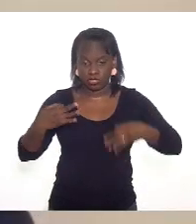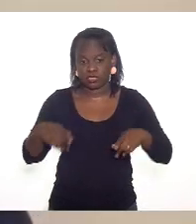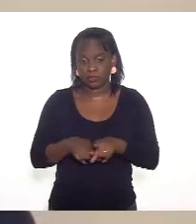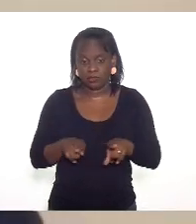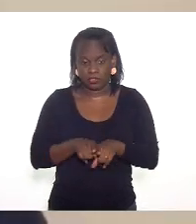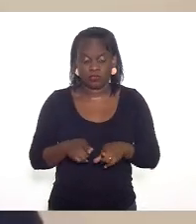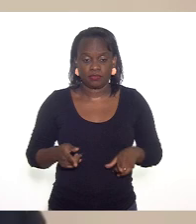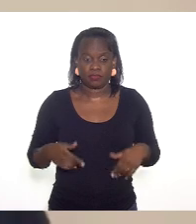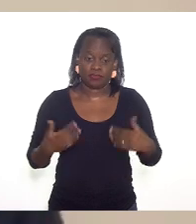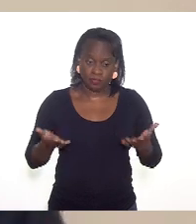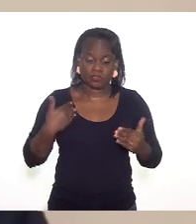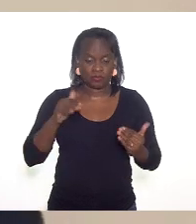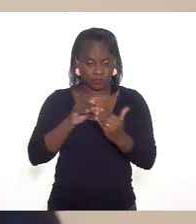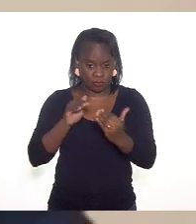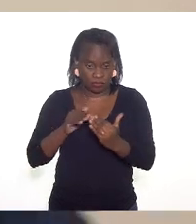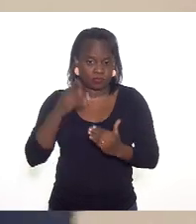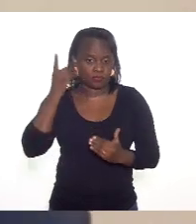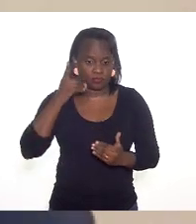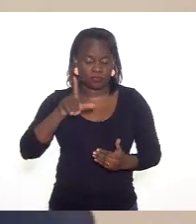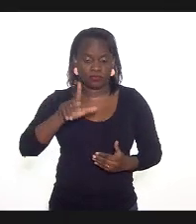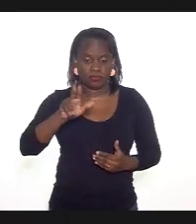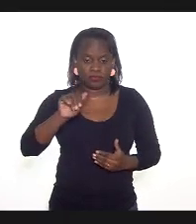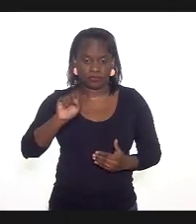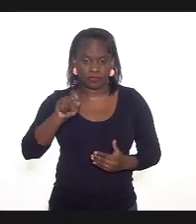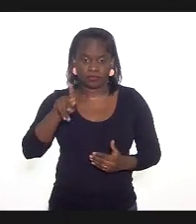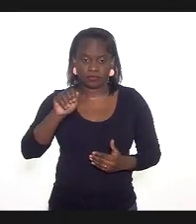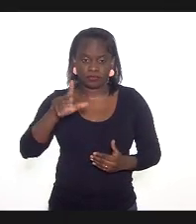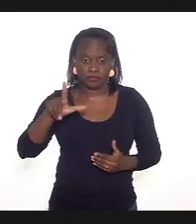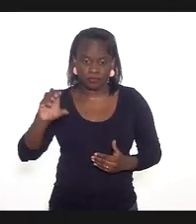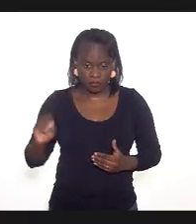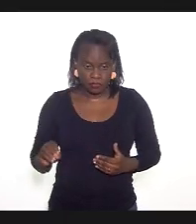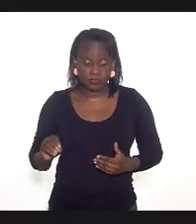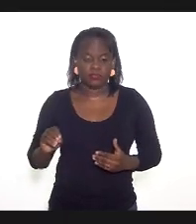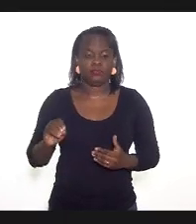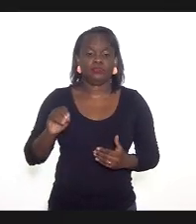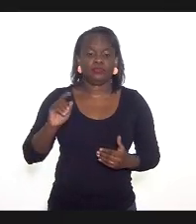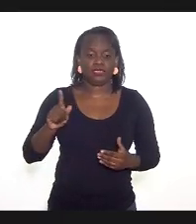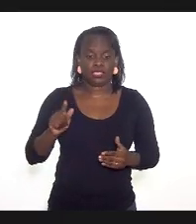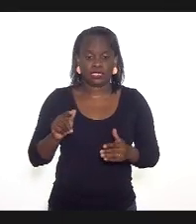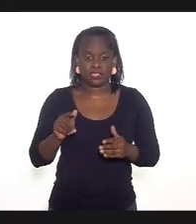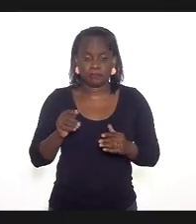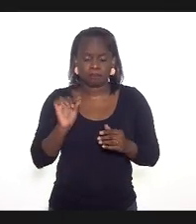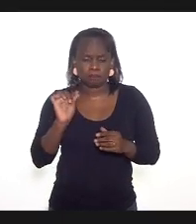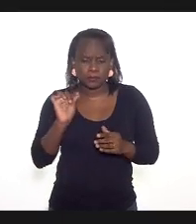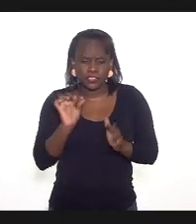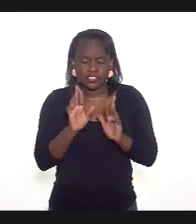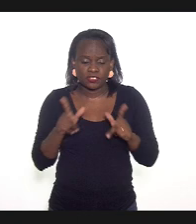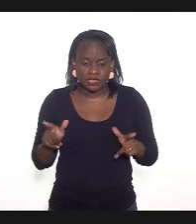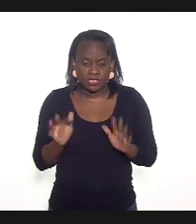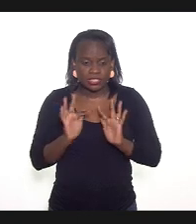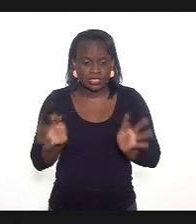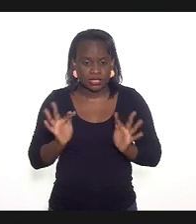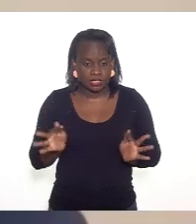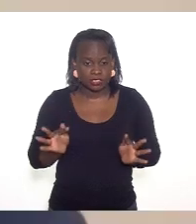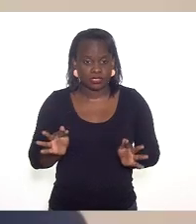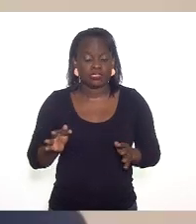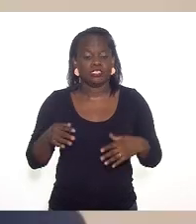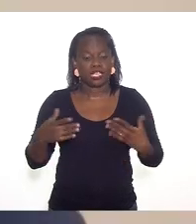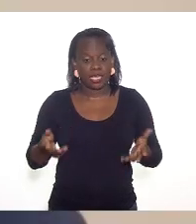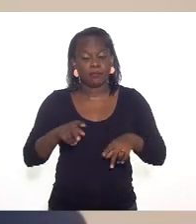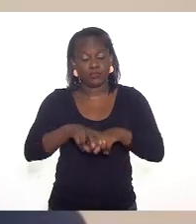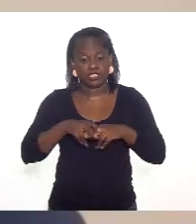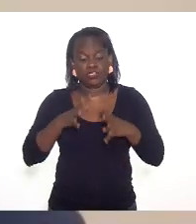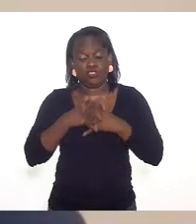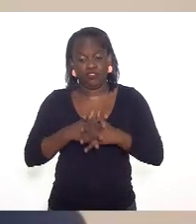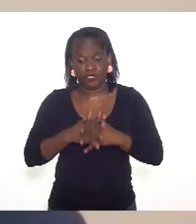também. Eu concordo com o deputado Luiz Paulo que essa sublime, pequena diferença e é o que causa